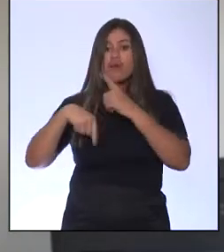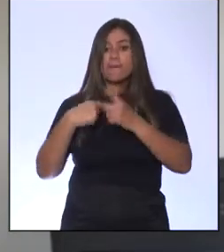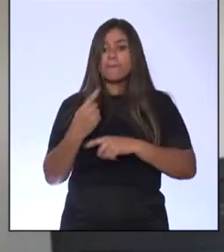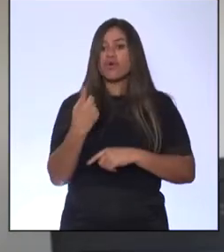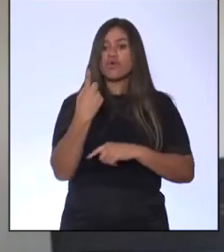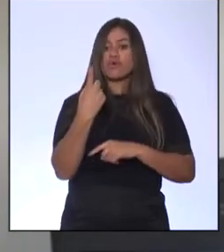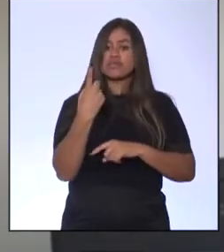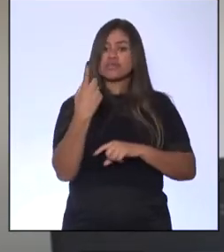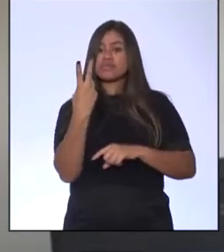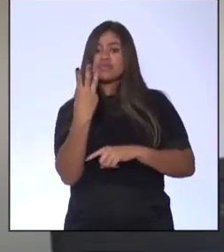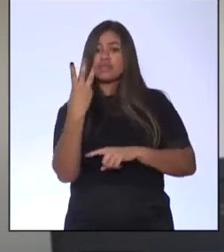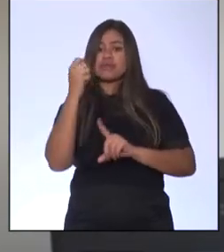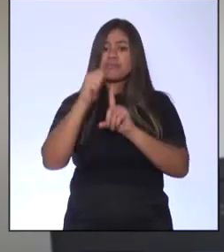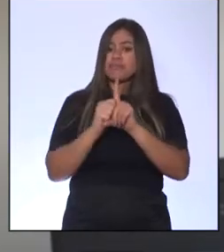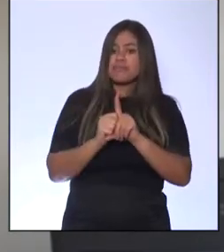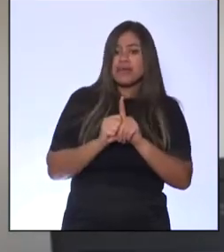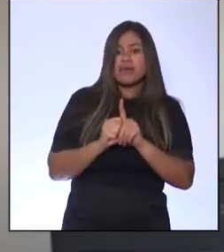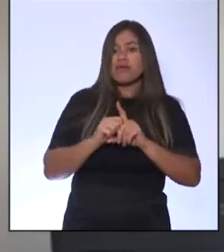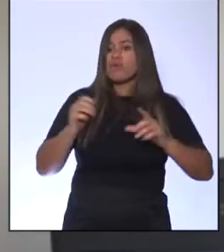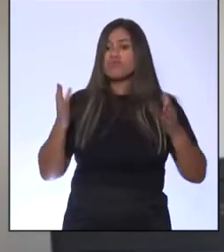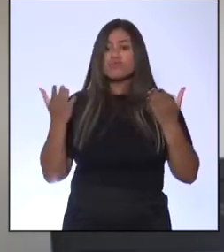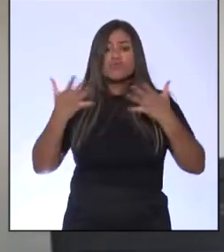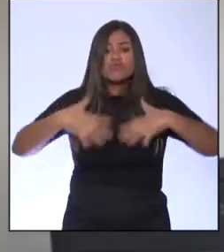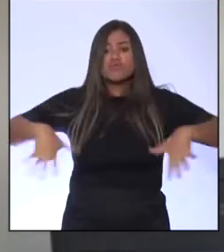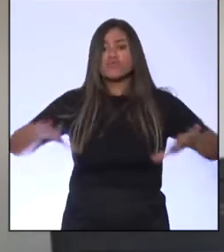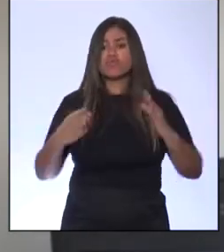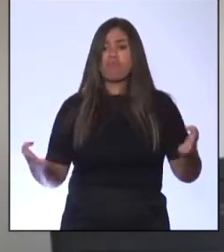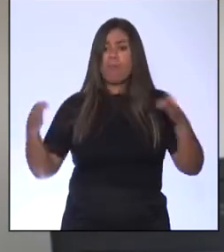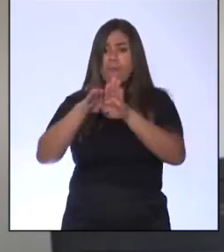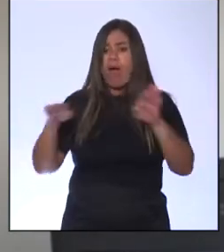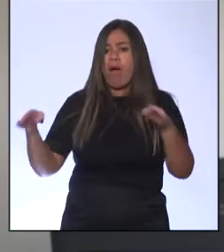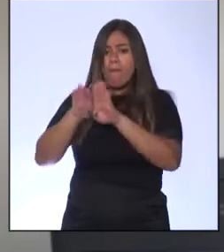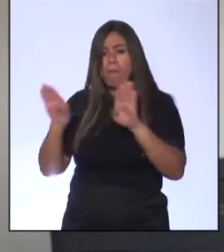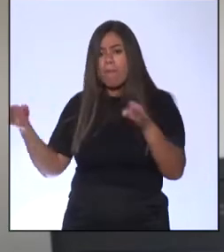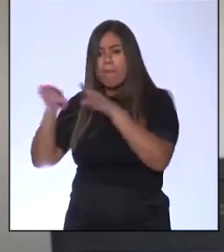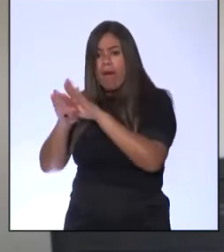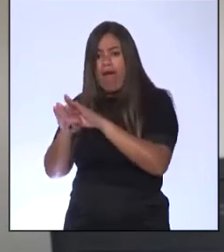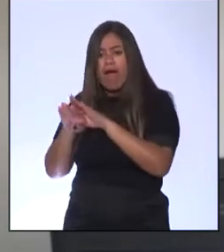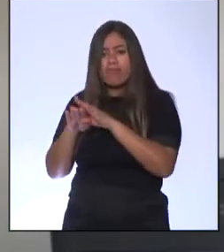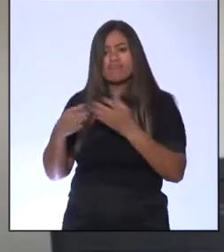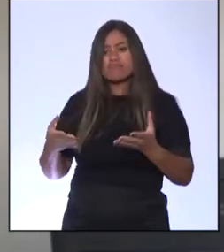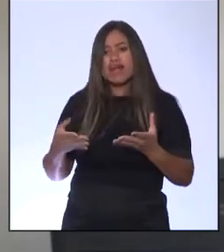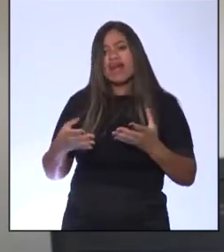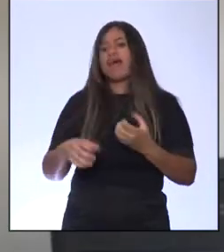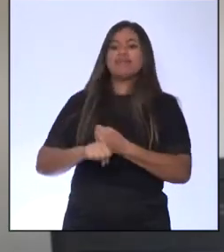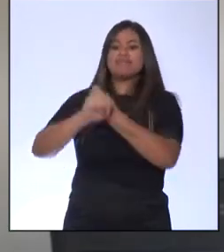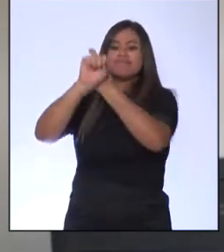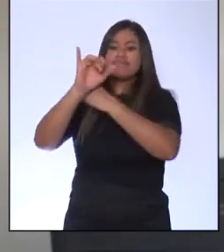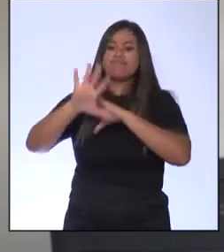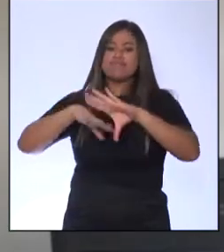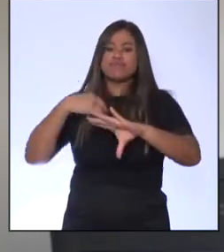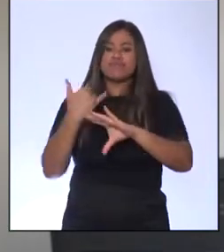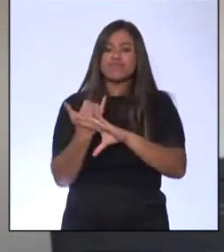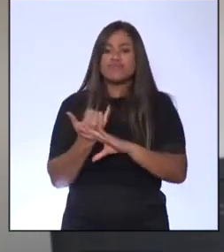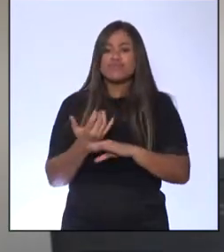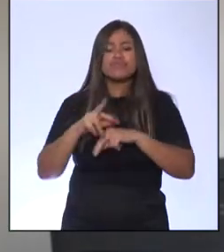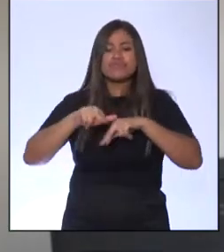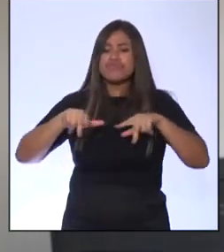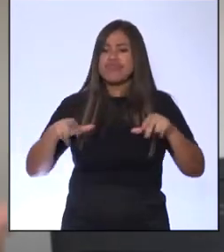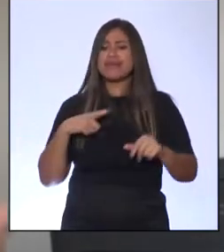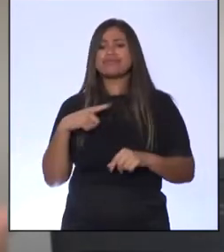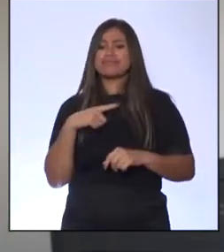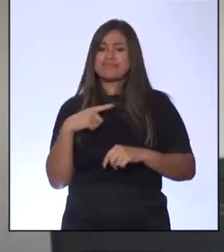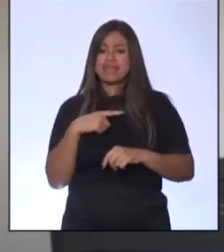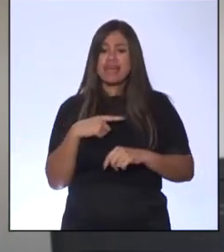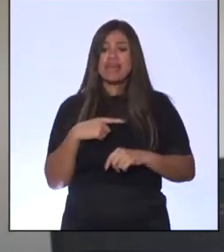escola, shopping center fechado, artistas inventando lives ao vivo. E eu sou como você, eu gosto de